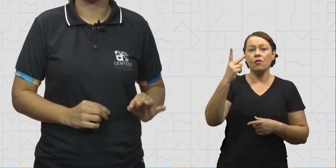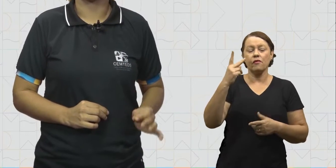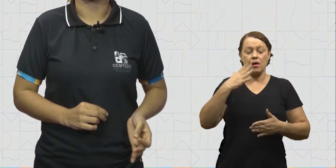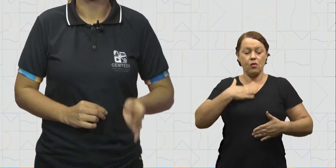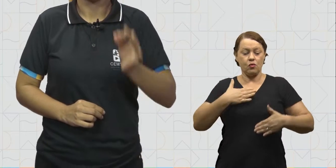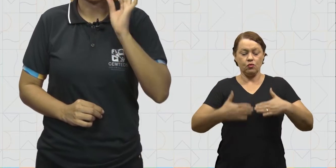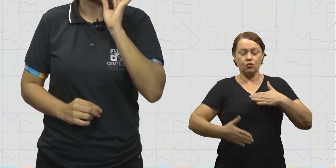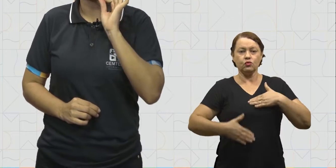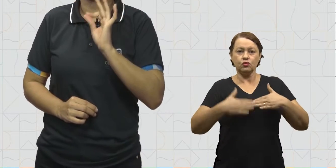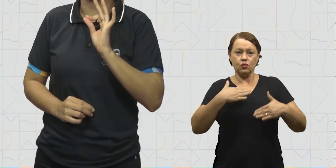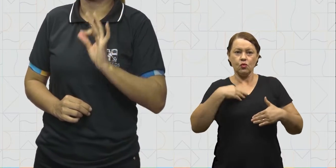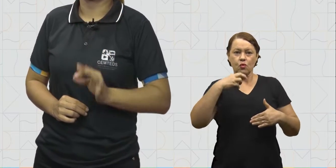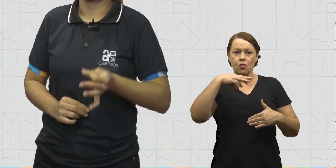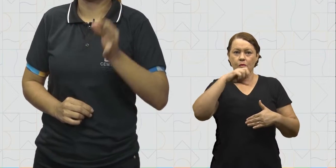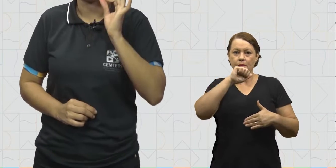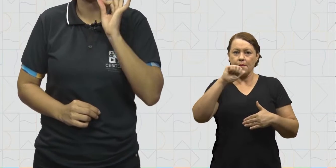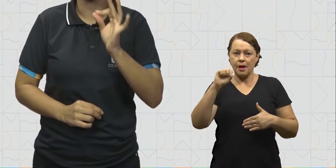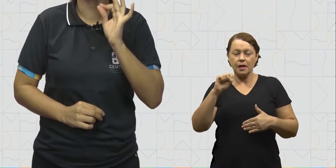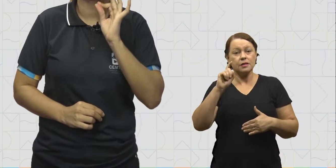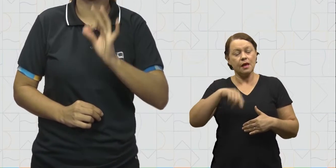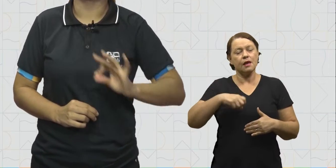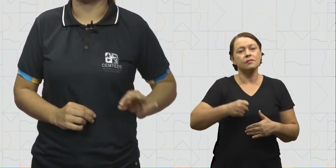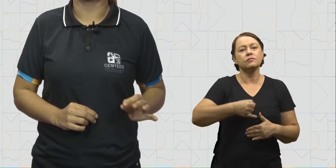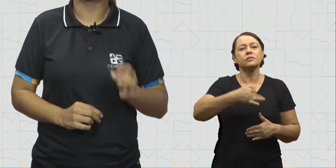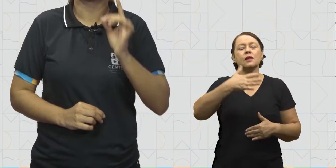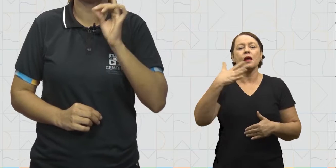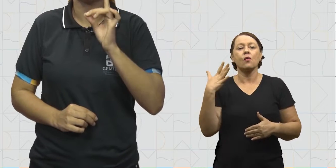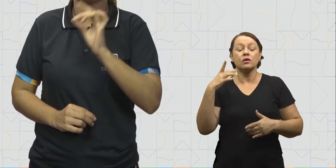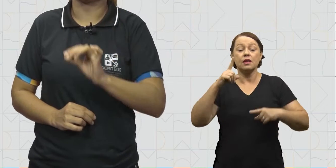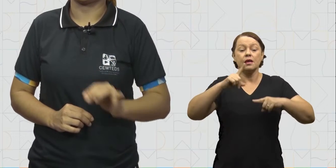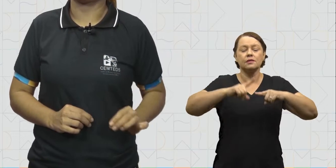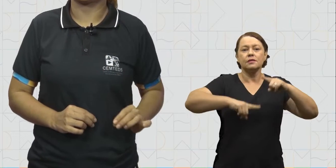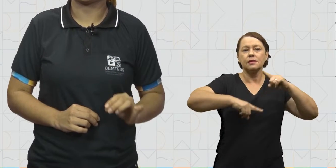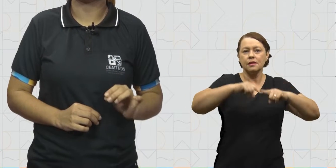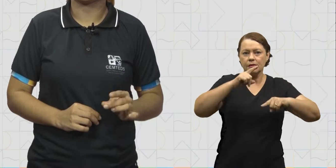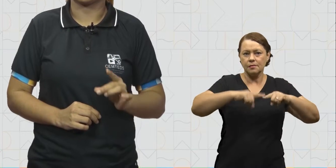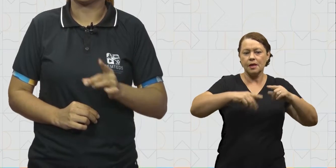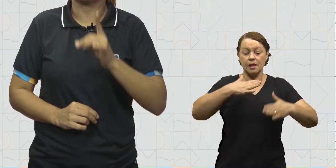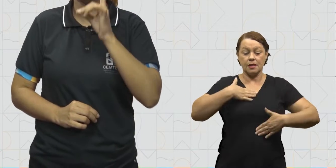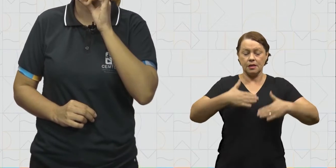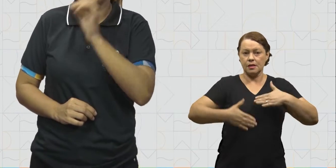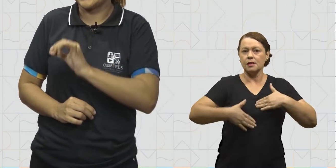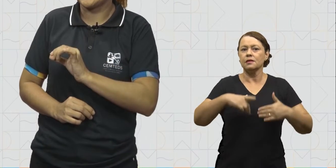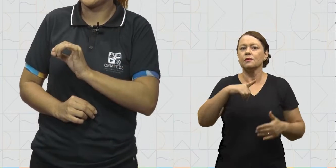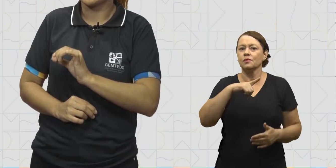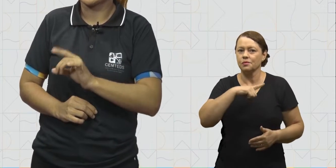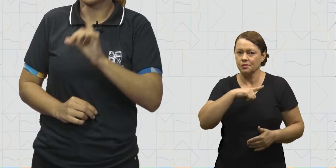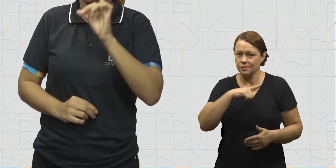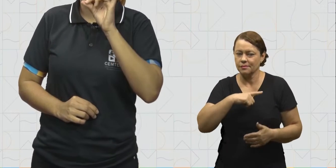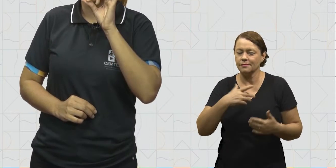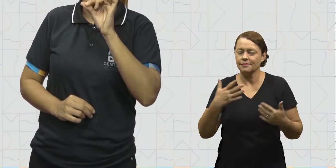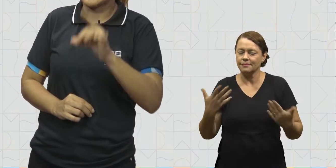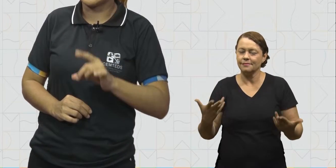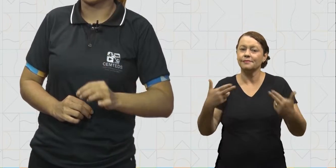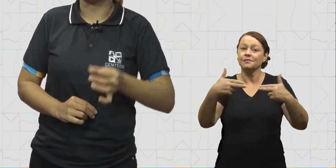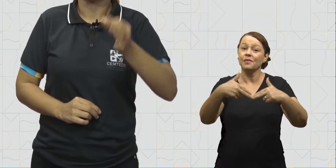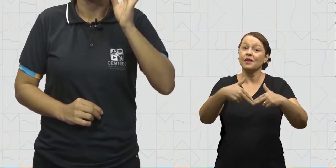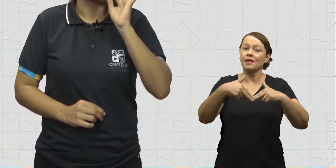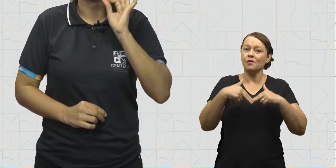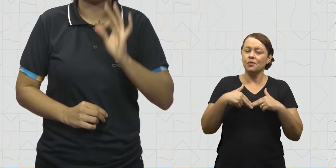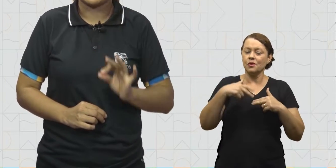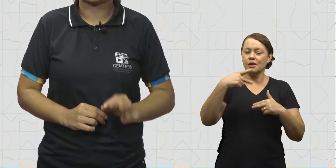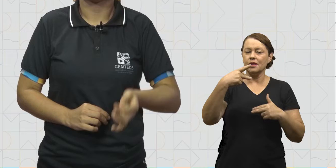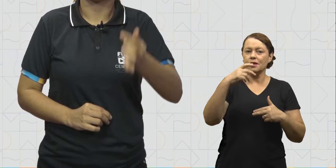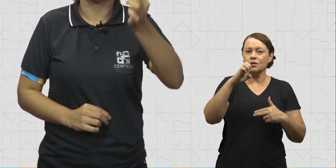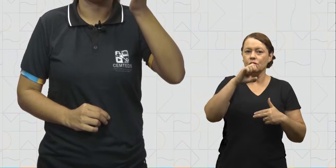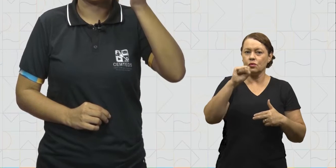de um corpo é definido pela quantidade de matéria que esse corpo tem. Portanto,